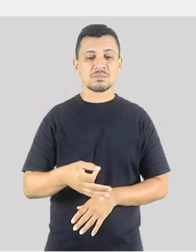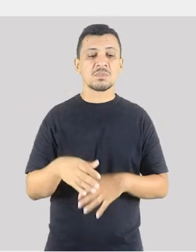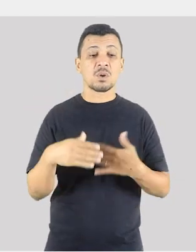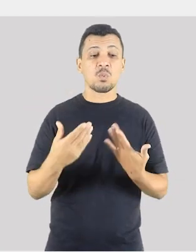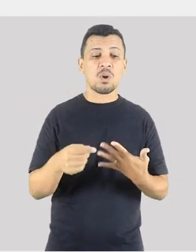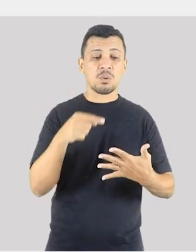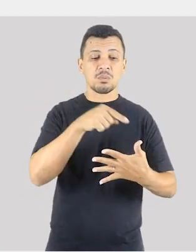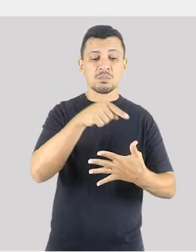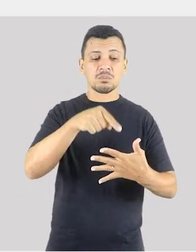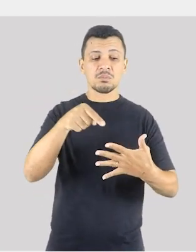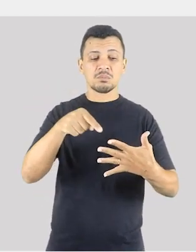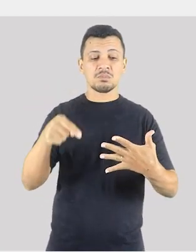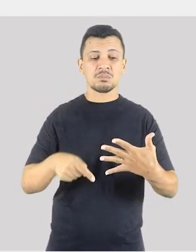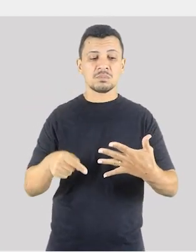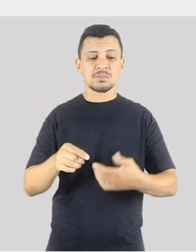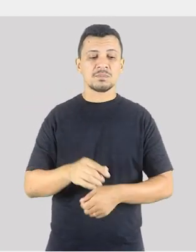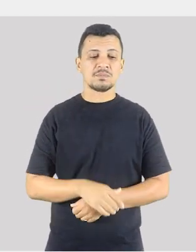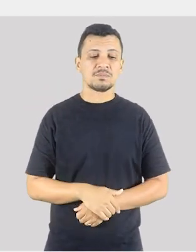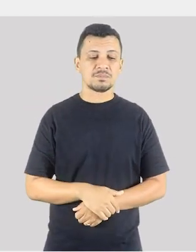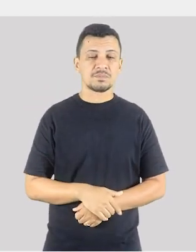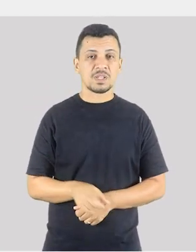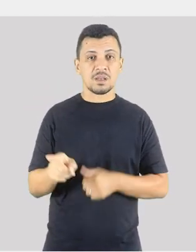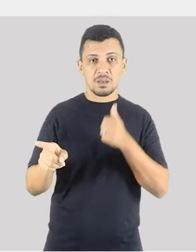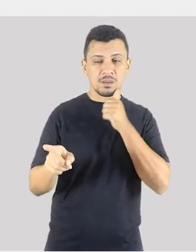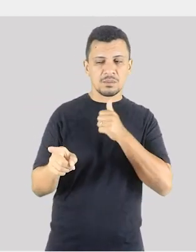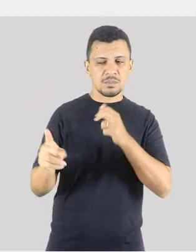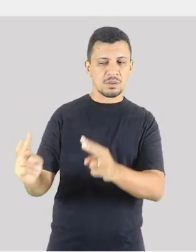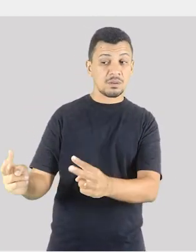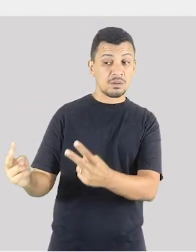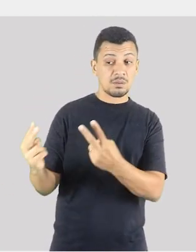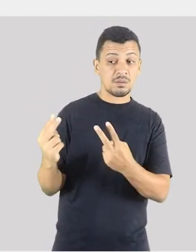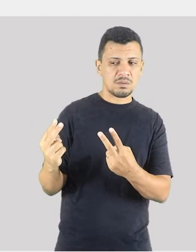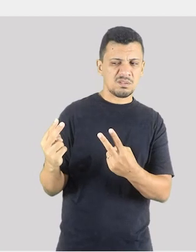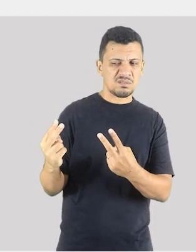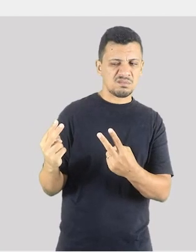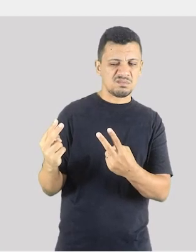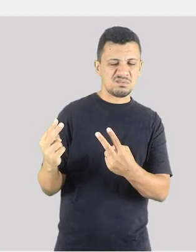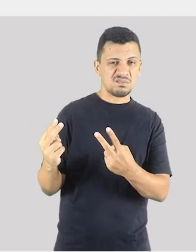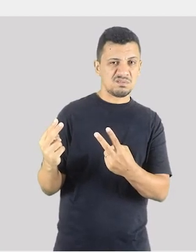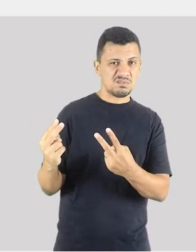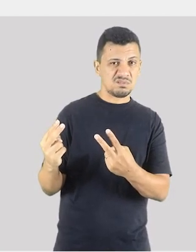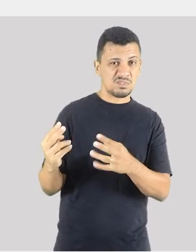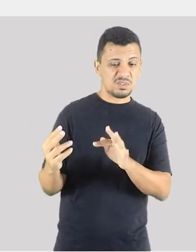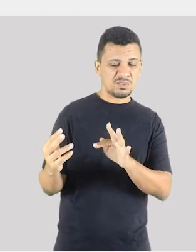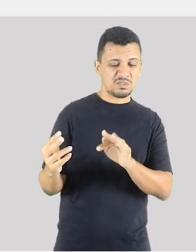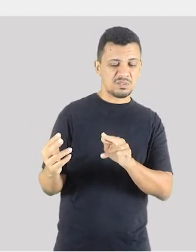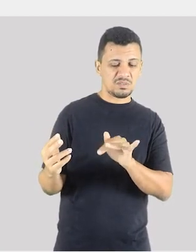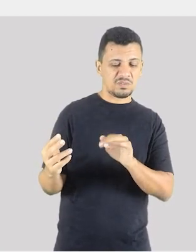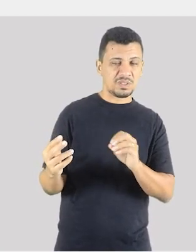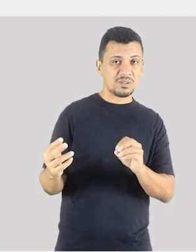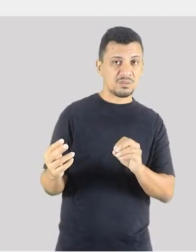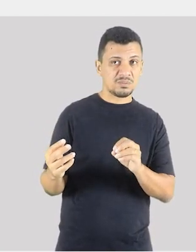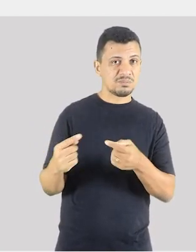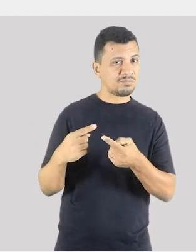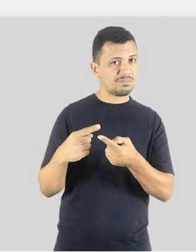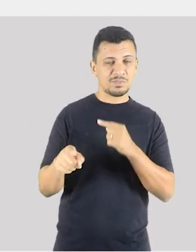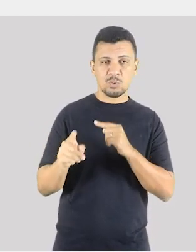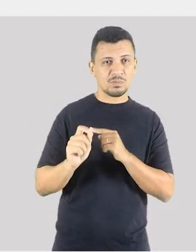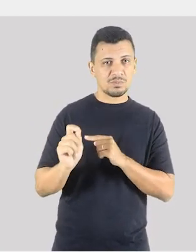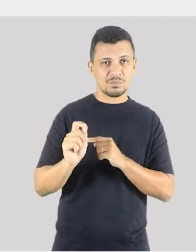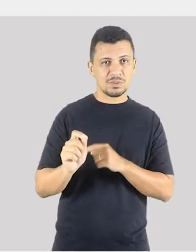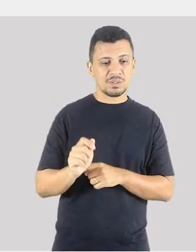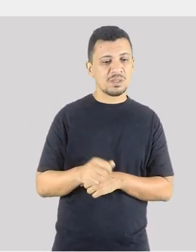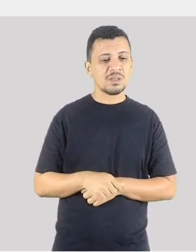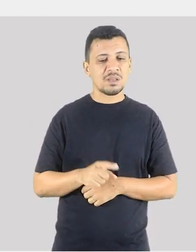das alternativas a figura foi identificada. Ela me lançou um olhar completamente frio, ó, olhar frio, né? Não é antítese e